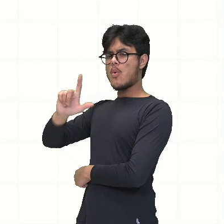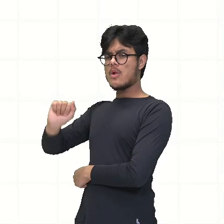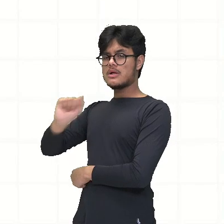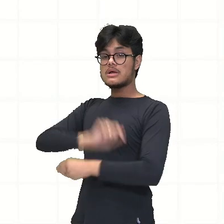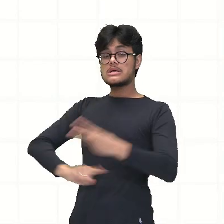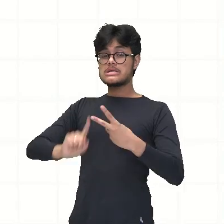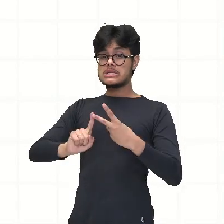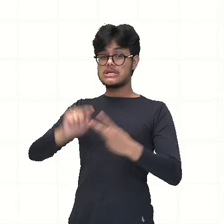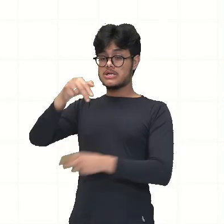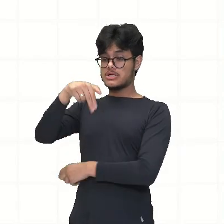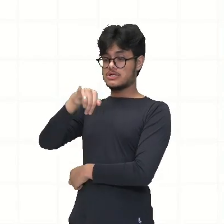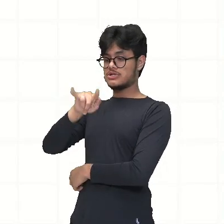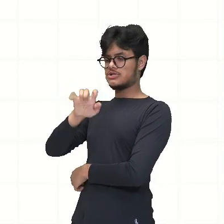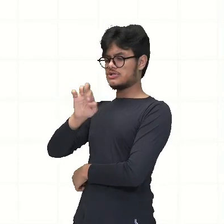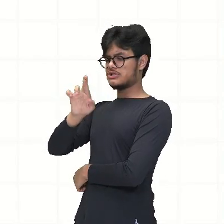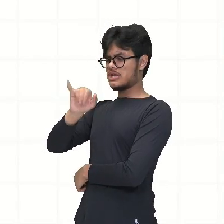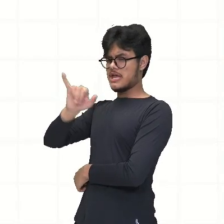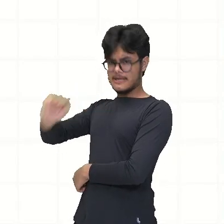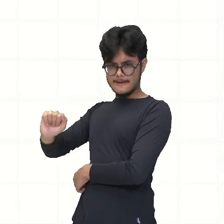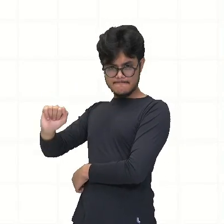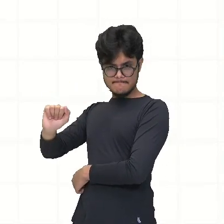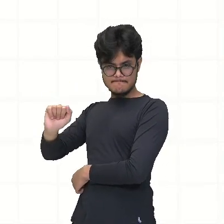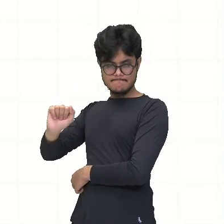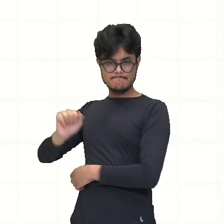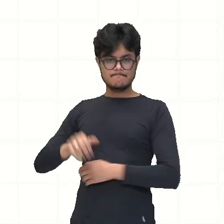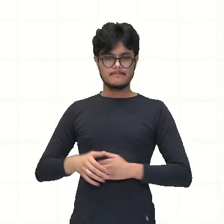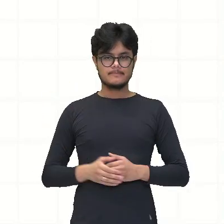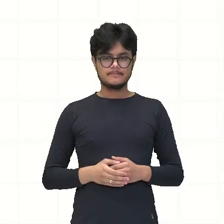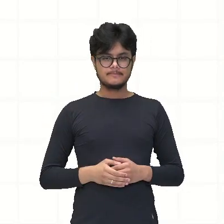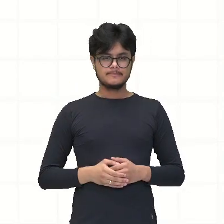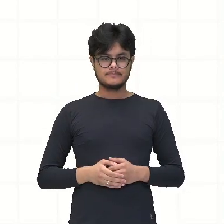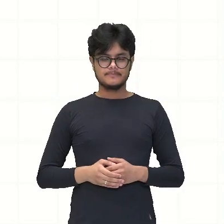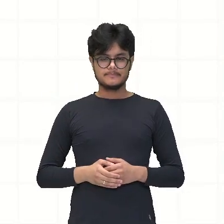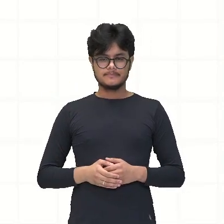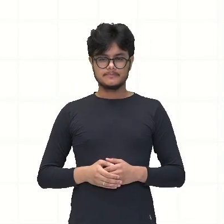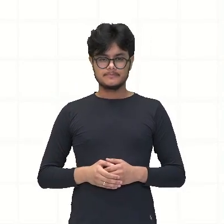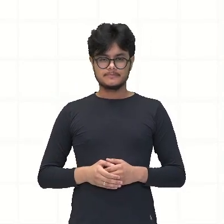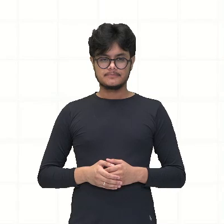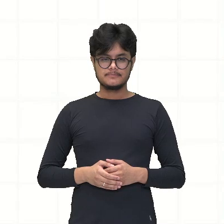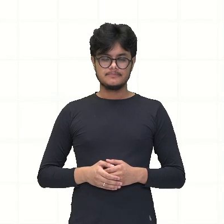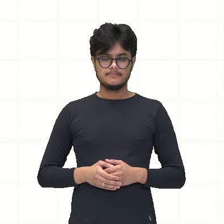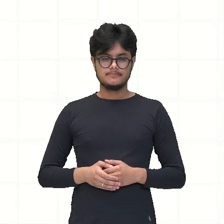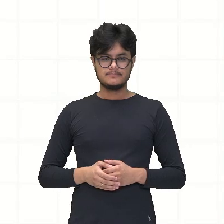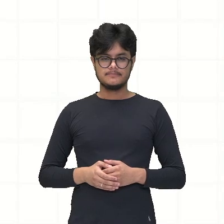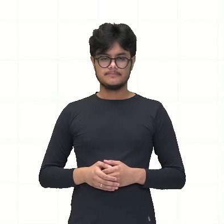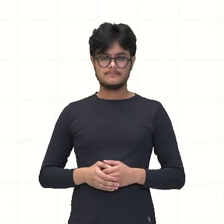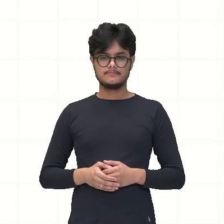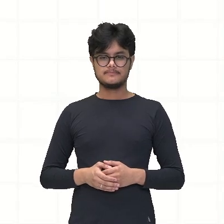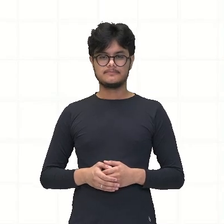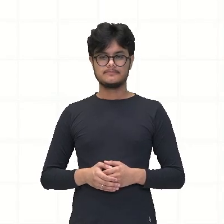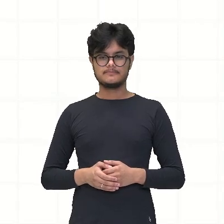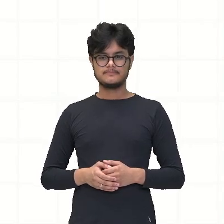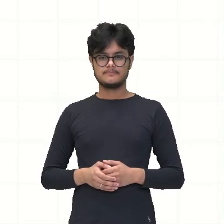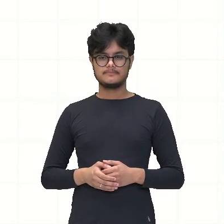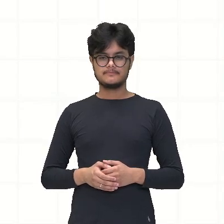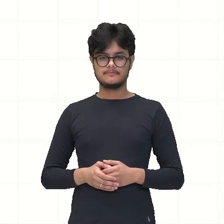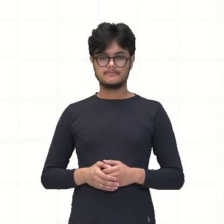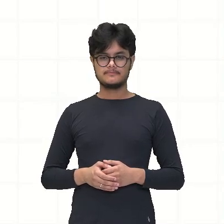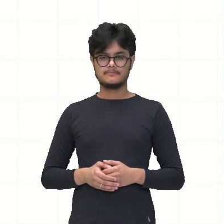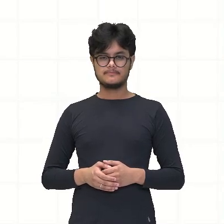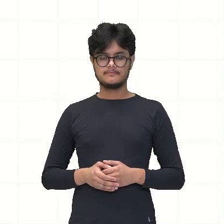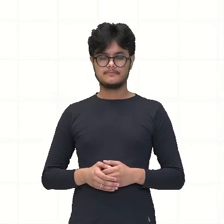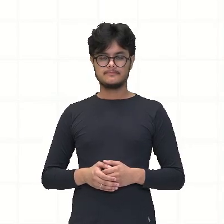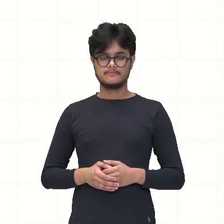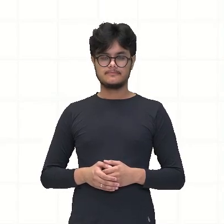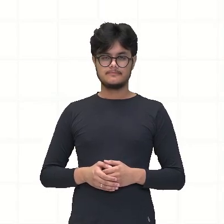da regionalização, da divisão do território africano, né, que ainda estava ocorrendo, porque a gente tinha ali o